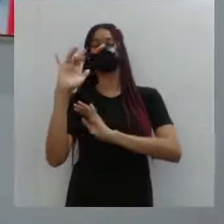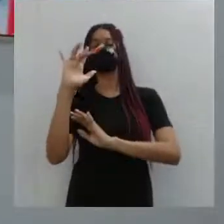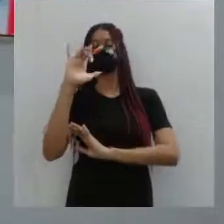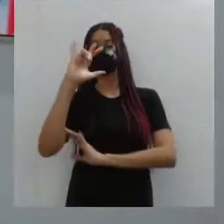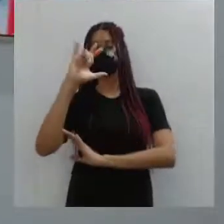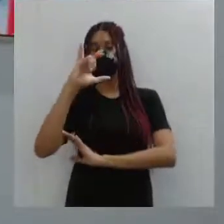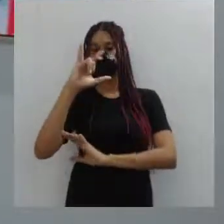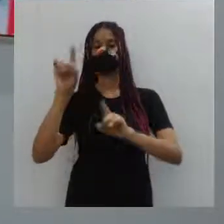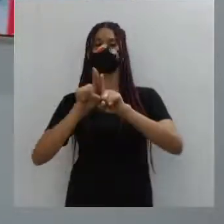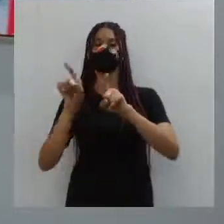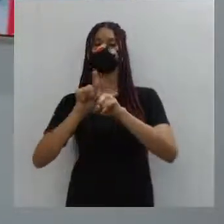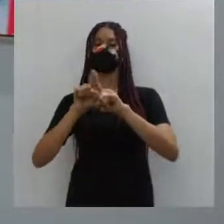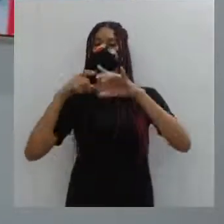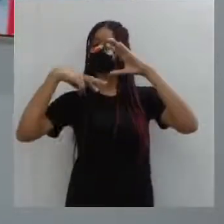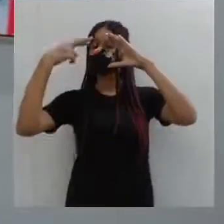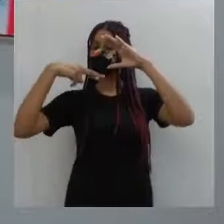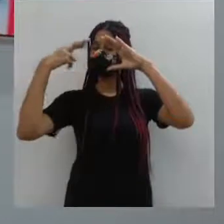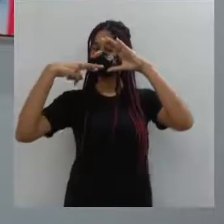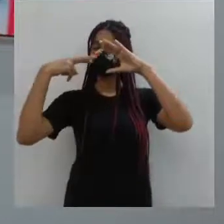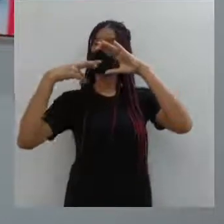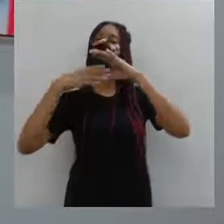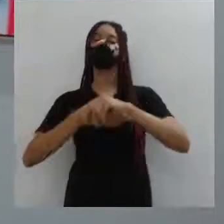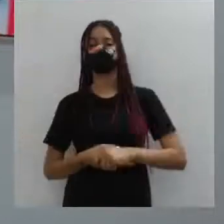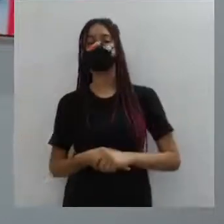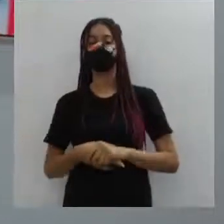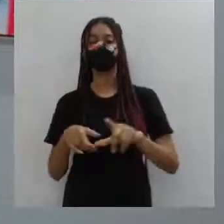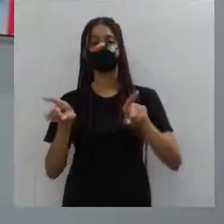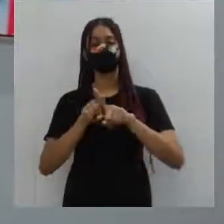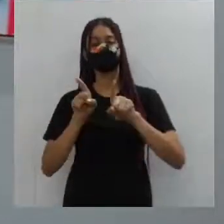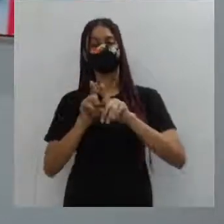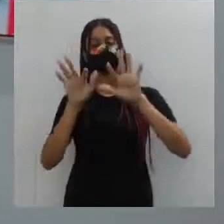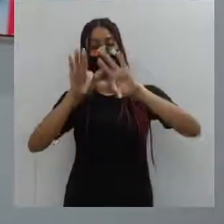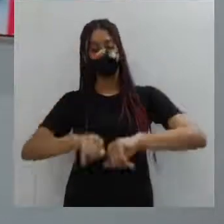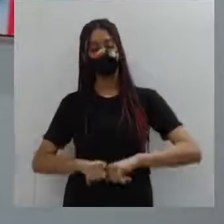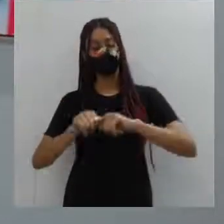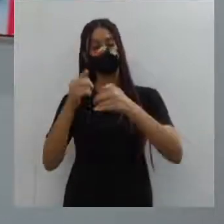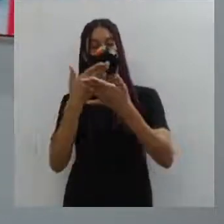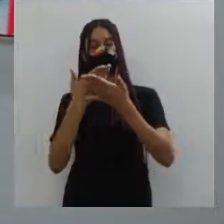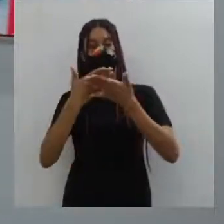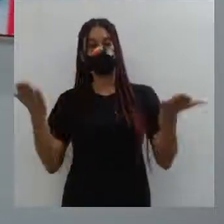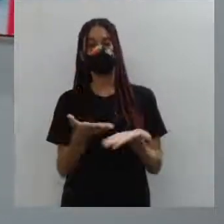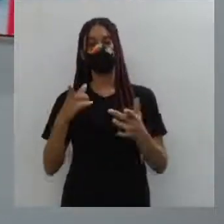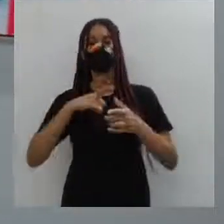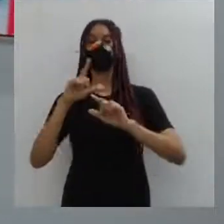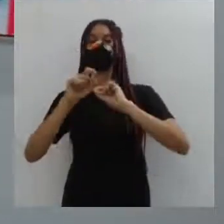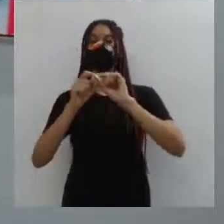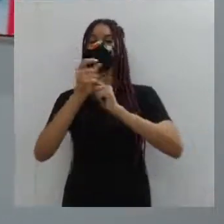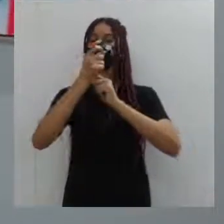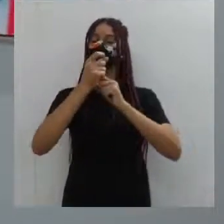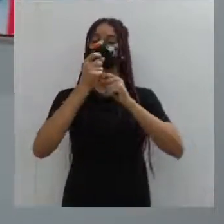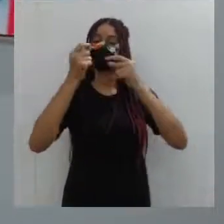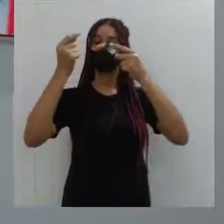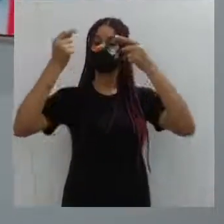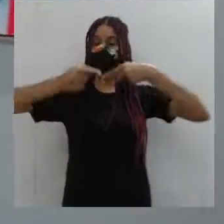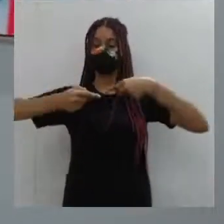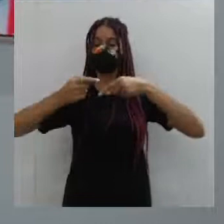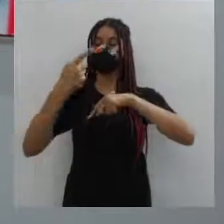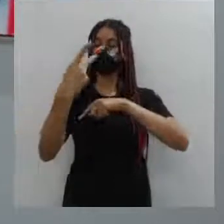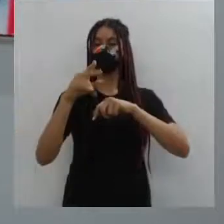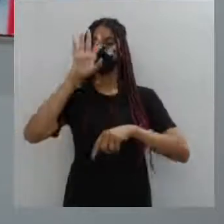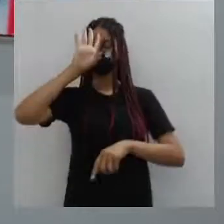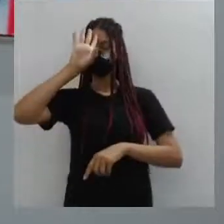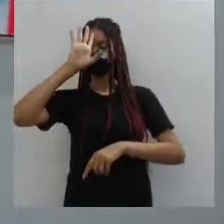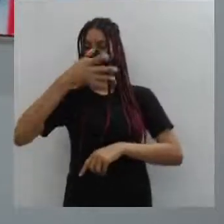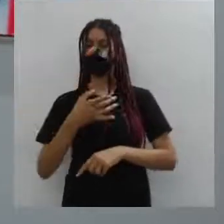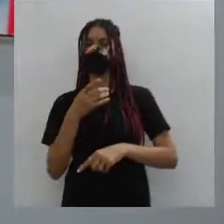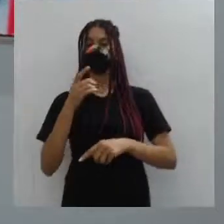da transmissão, tudo junto, sem acento. No final da nossa videoaula de hoje tem um desafio. Resolve o desafio, manda lá para a